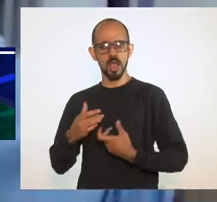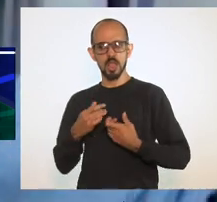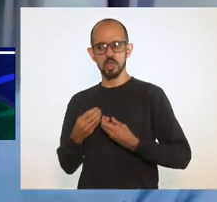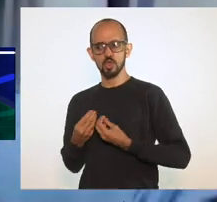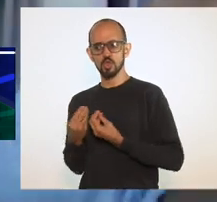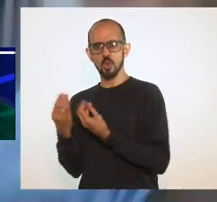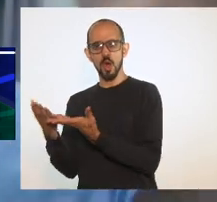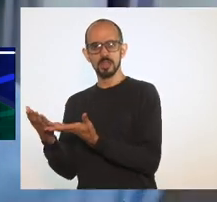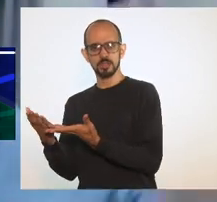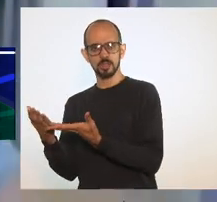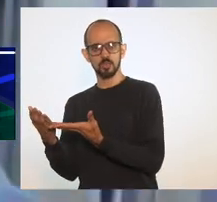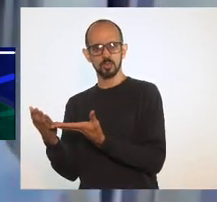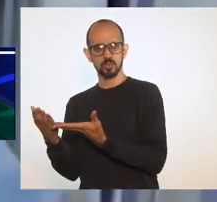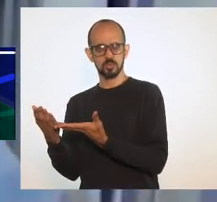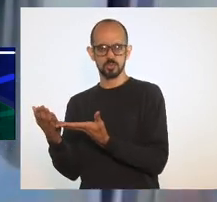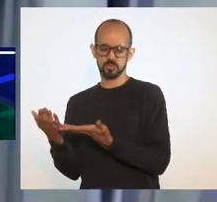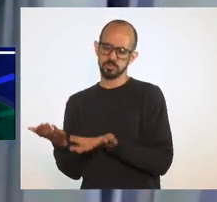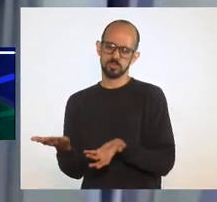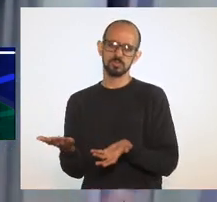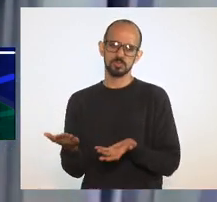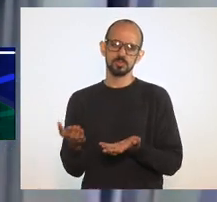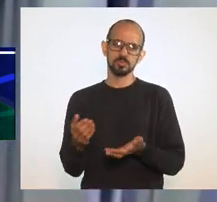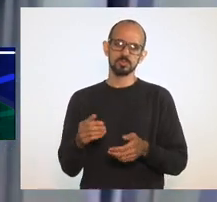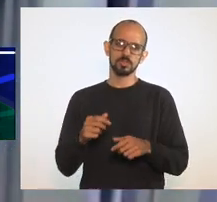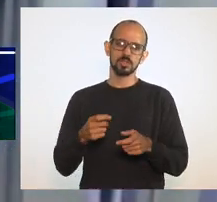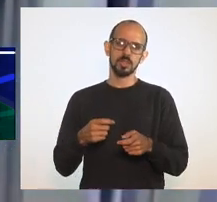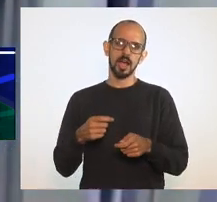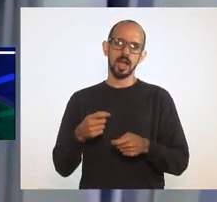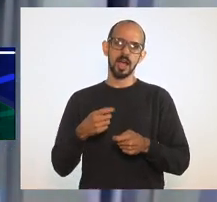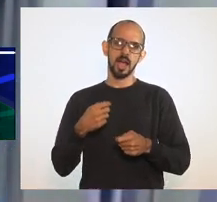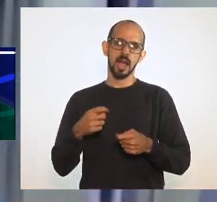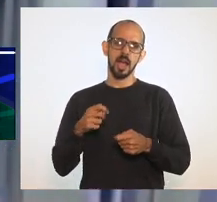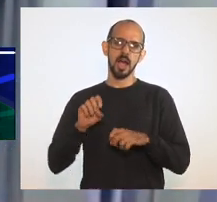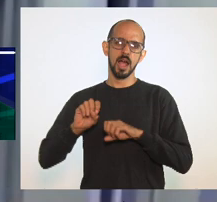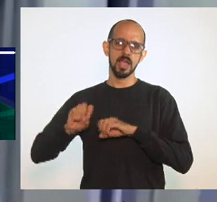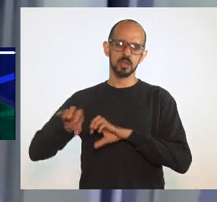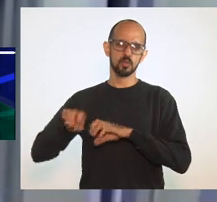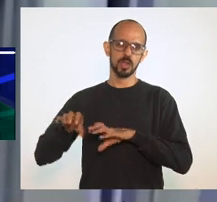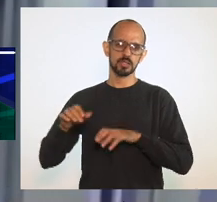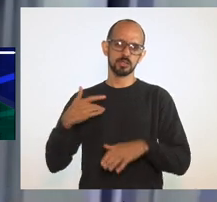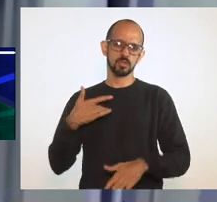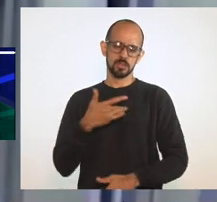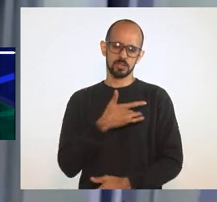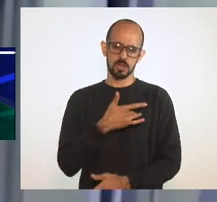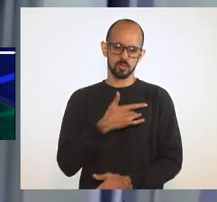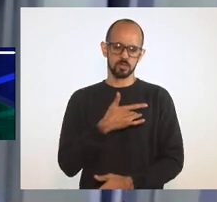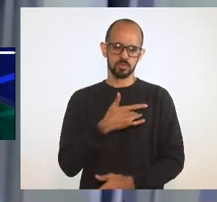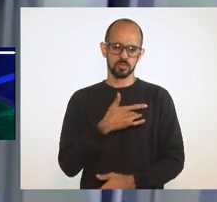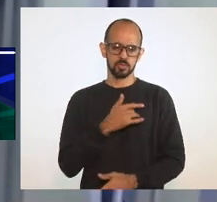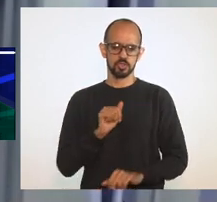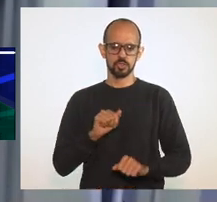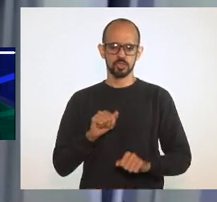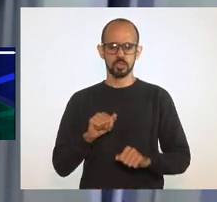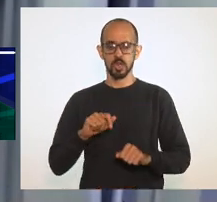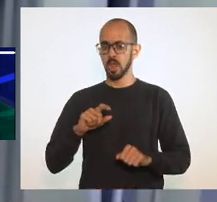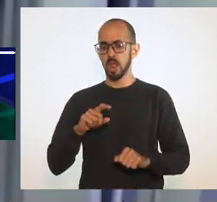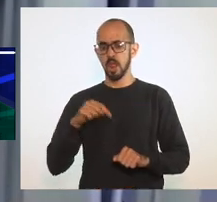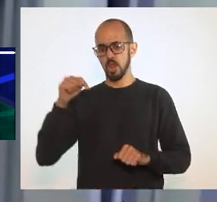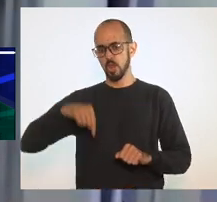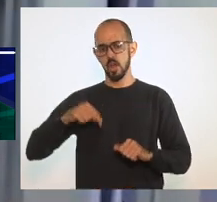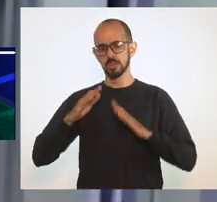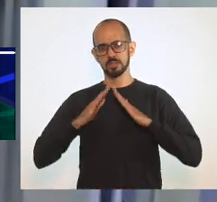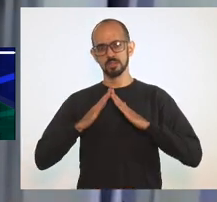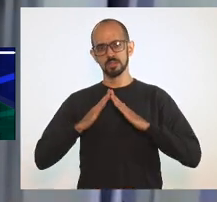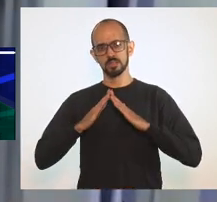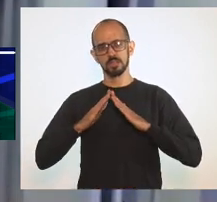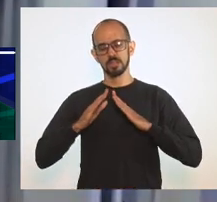dos mínimos constitucionais da educação e da saúde. Nem a base bolsonarista no Congresso